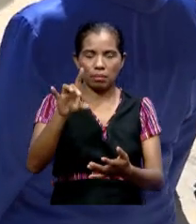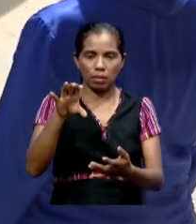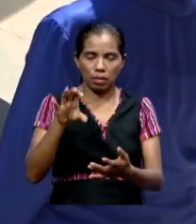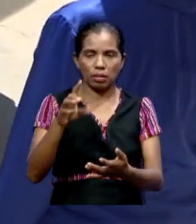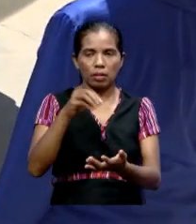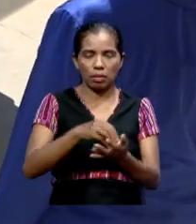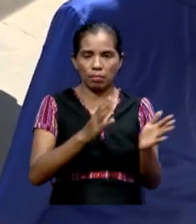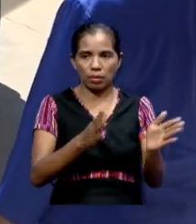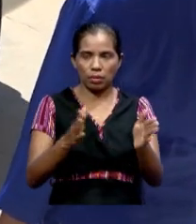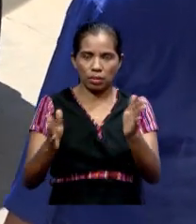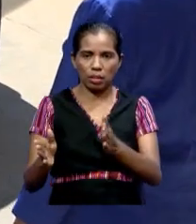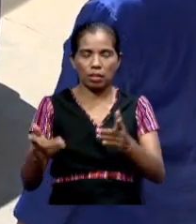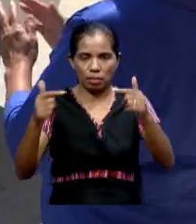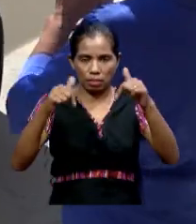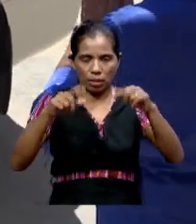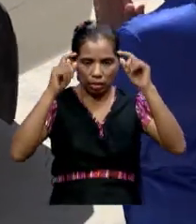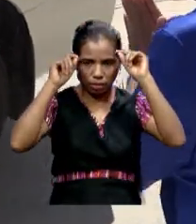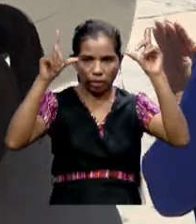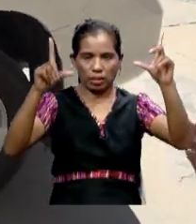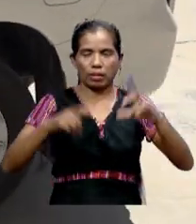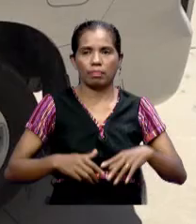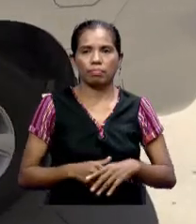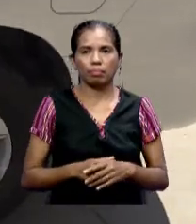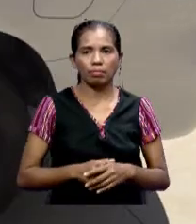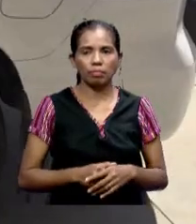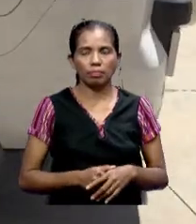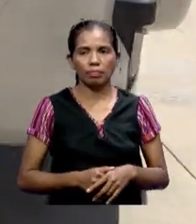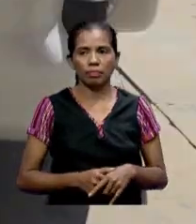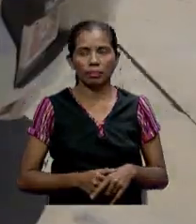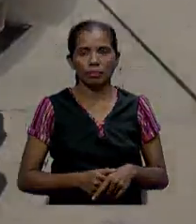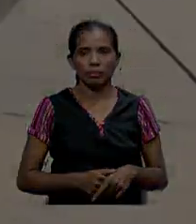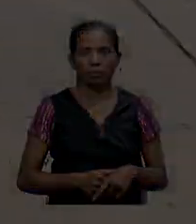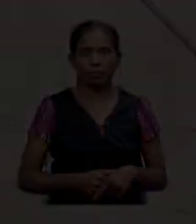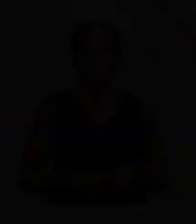da fibra optika mai Timor-Leste. Ader Simenis, benvinda Simenis, Jemen.